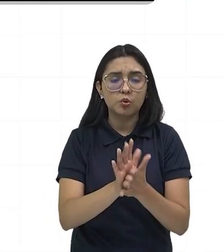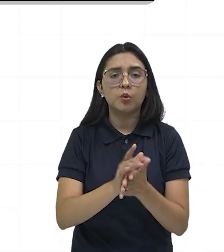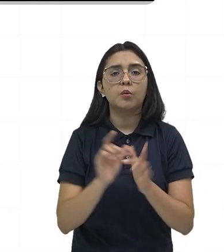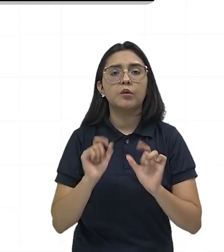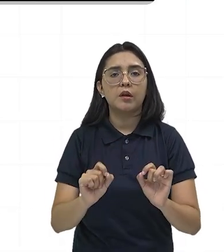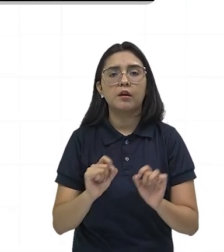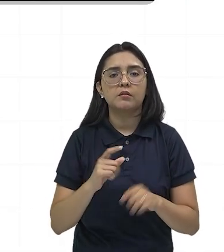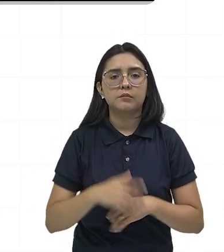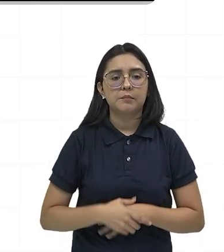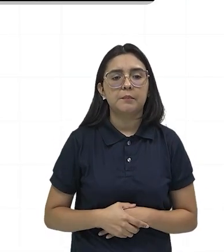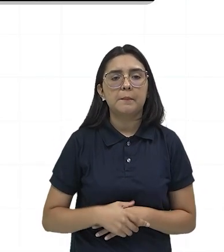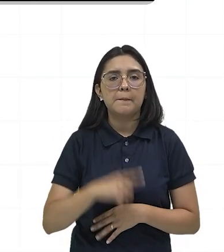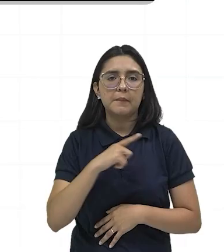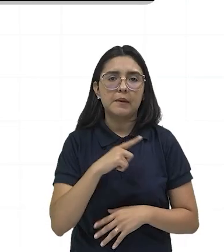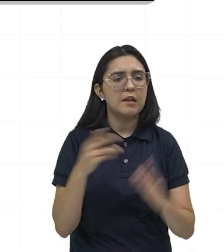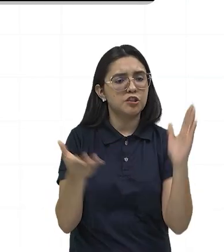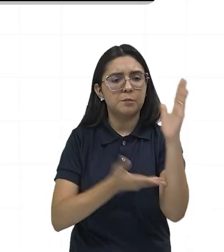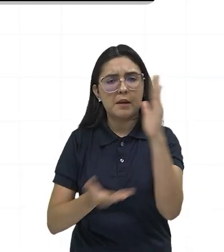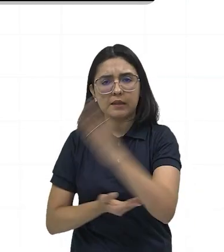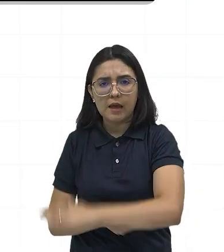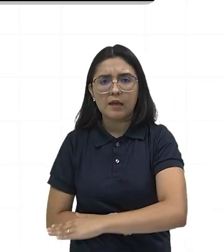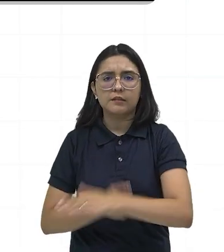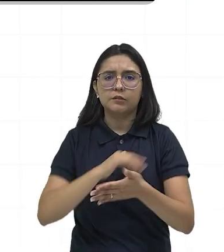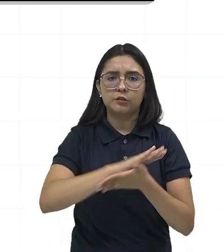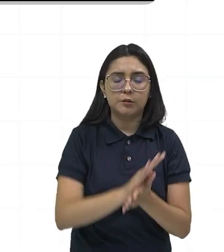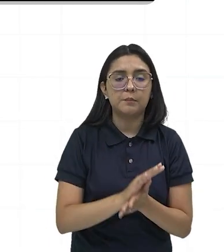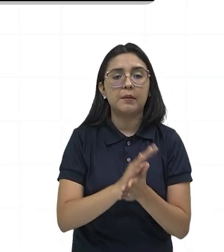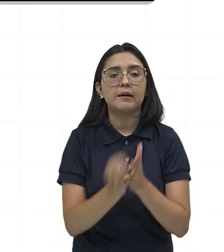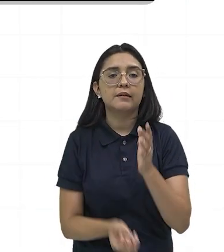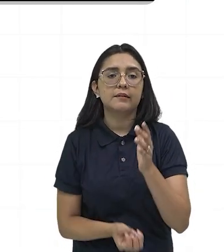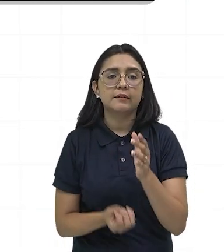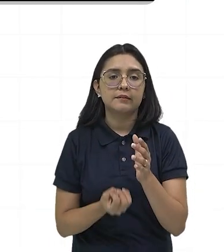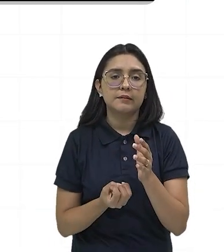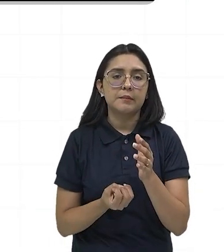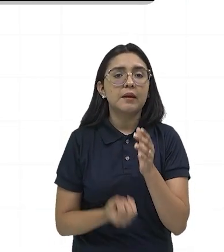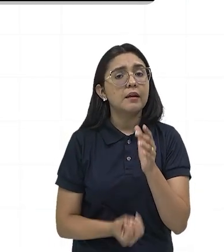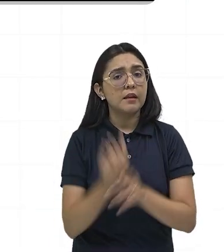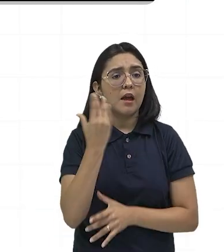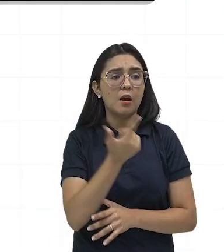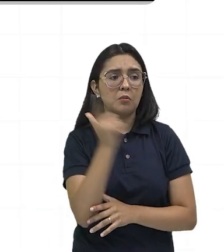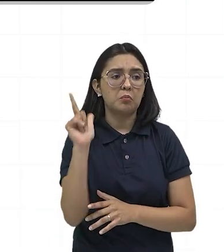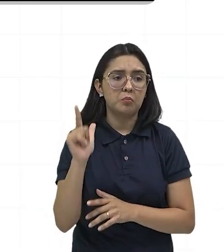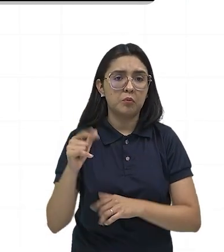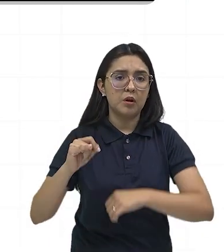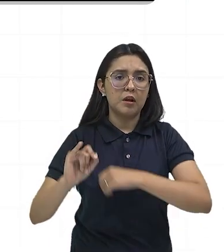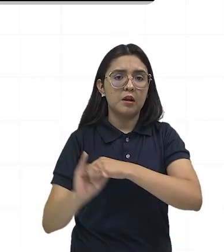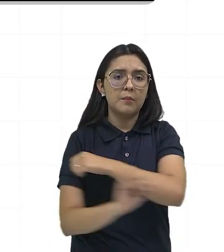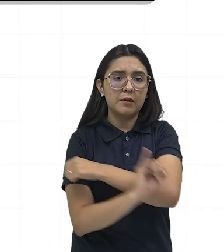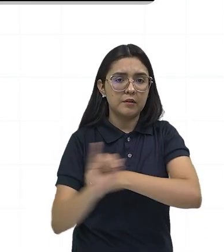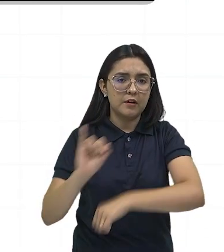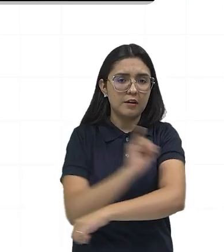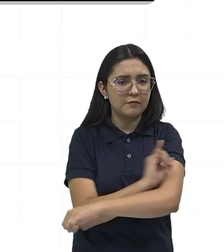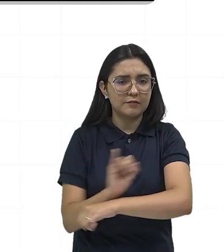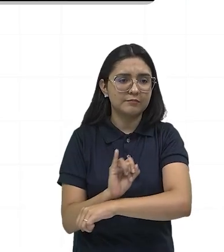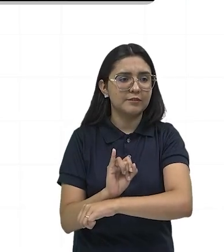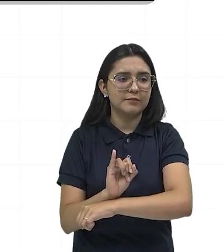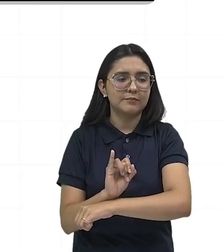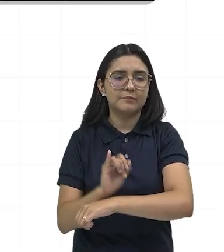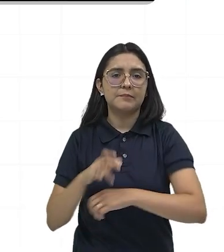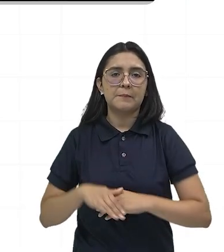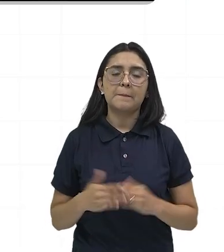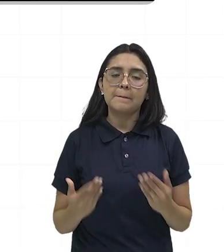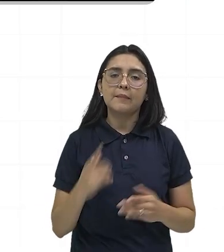para criar algo, né? Uma infraestrutura. E a mineração causa muita